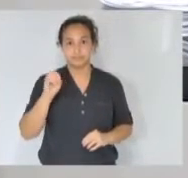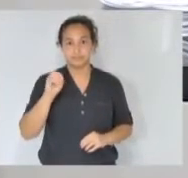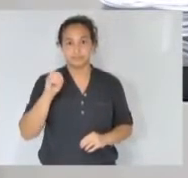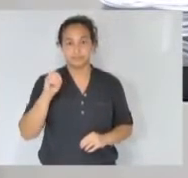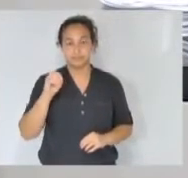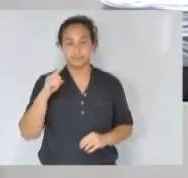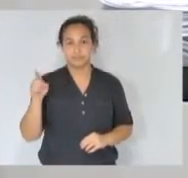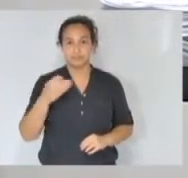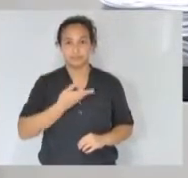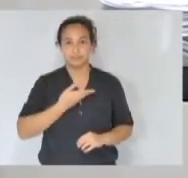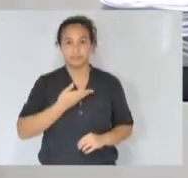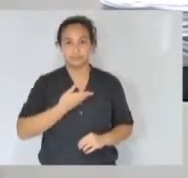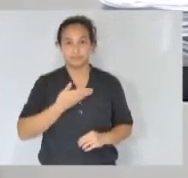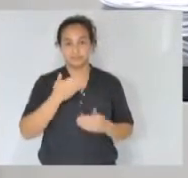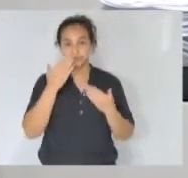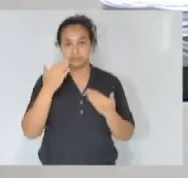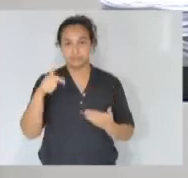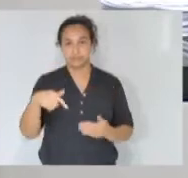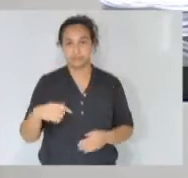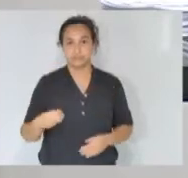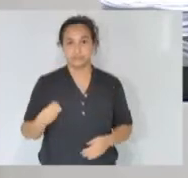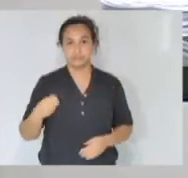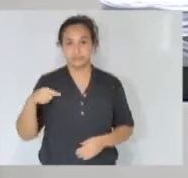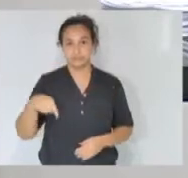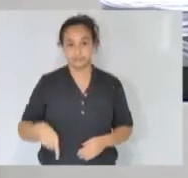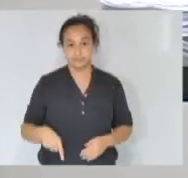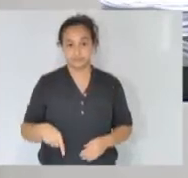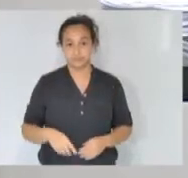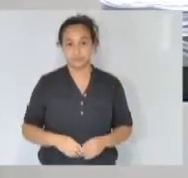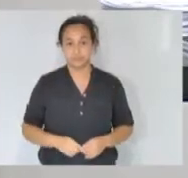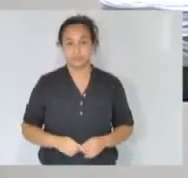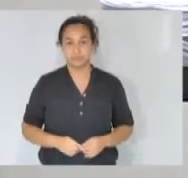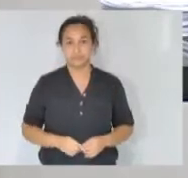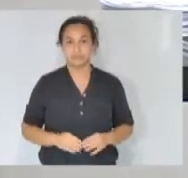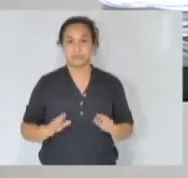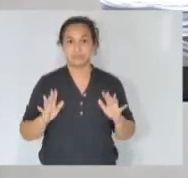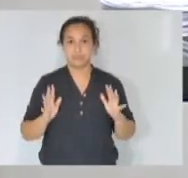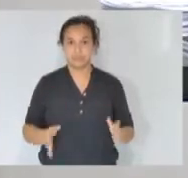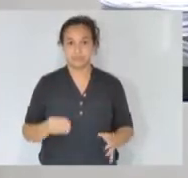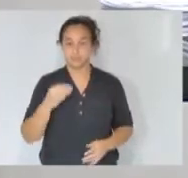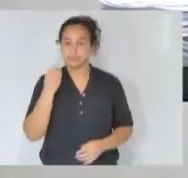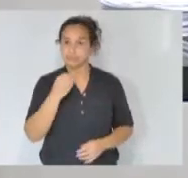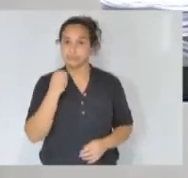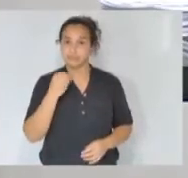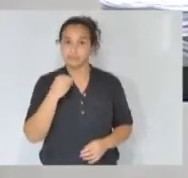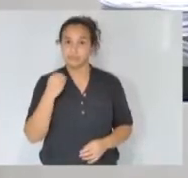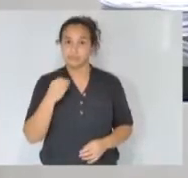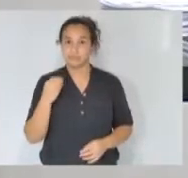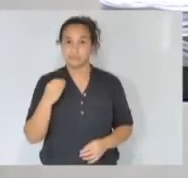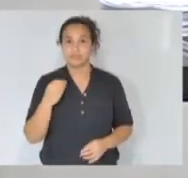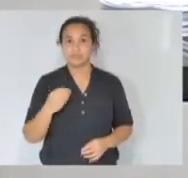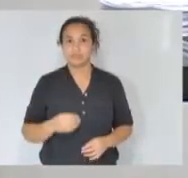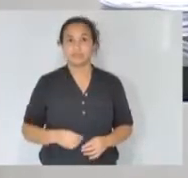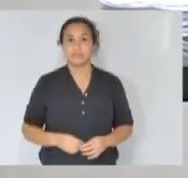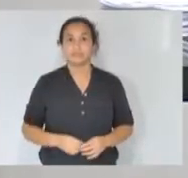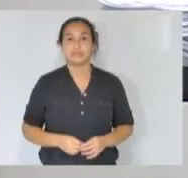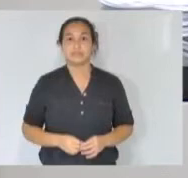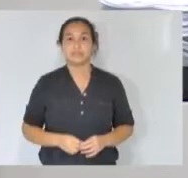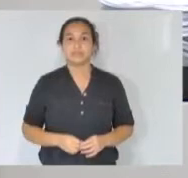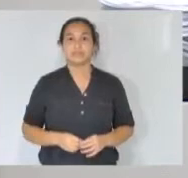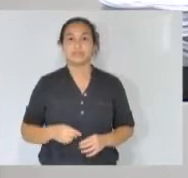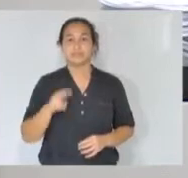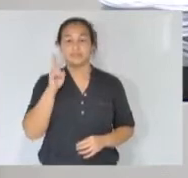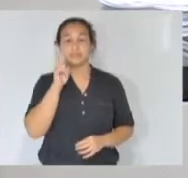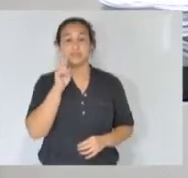obrigado pela presença, que nos honra aqui. E já aproveitando a oportunidade também, eu ouvi aqui